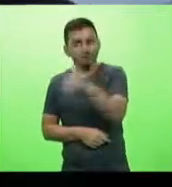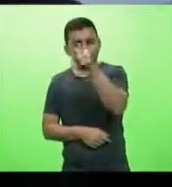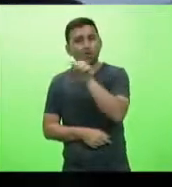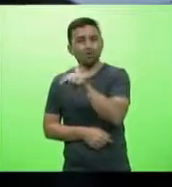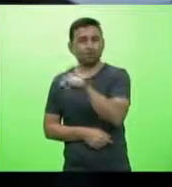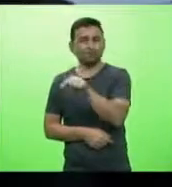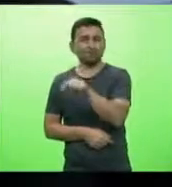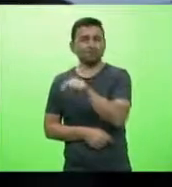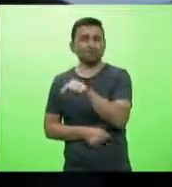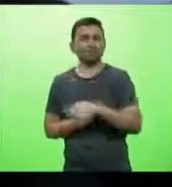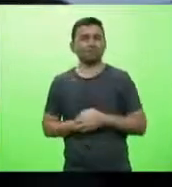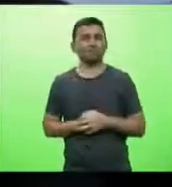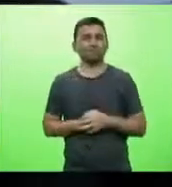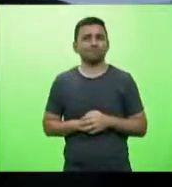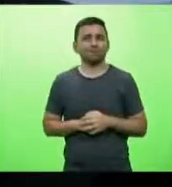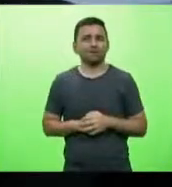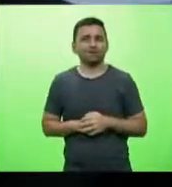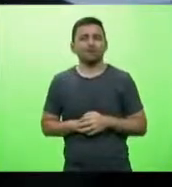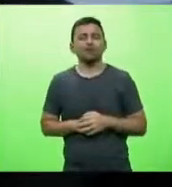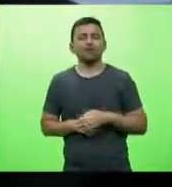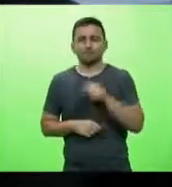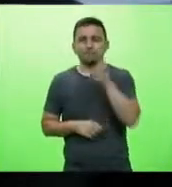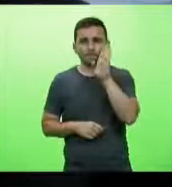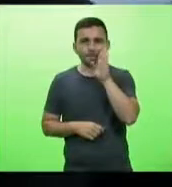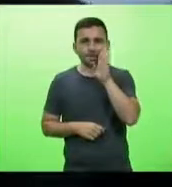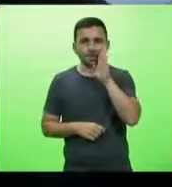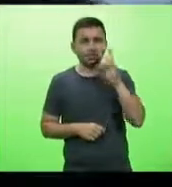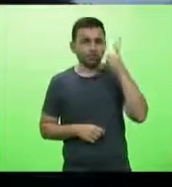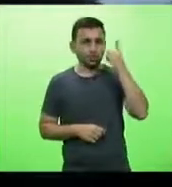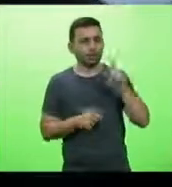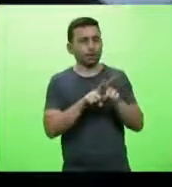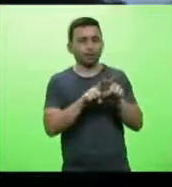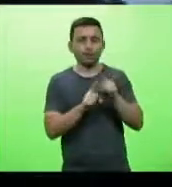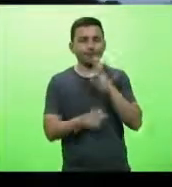também conhece bem a cidade, são